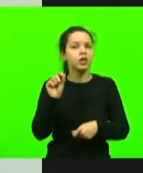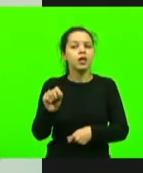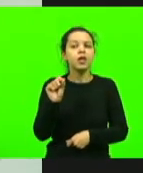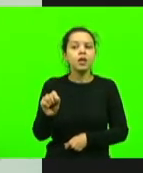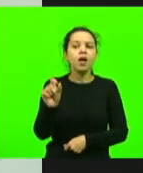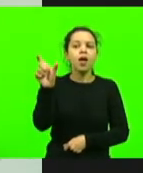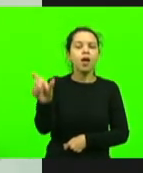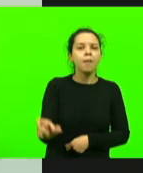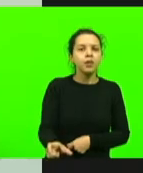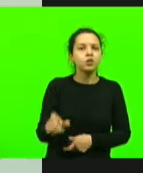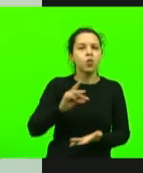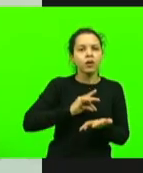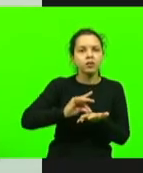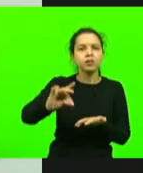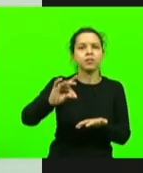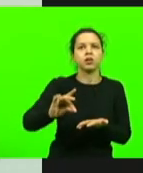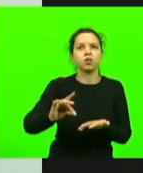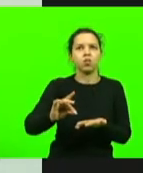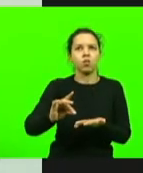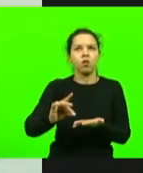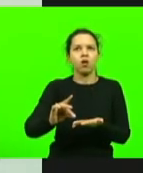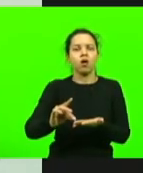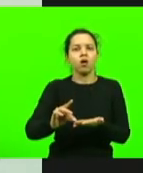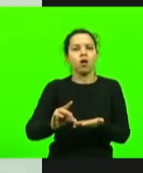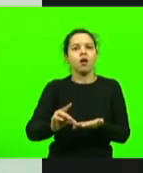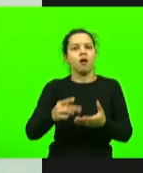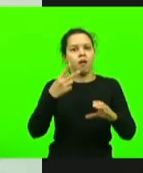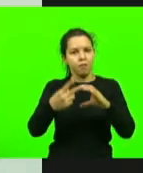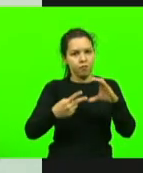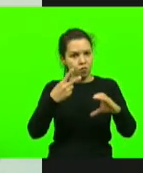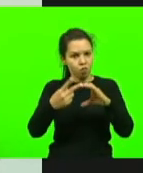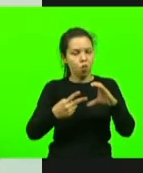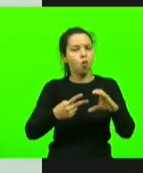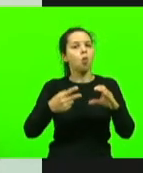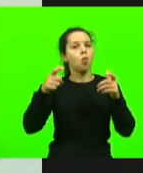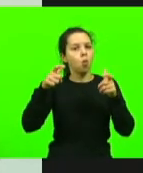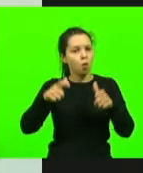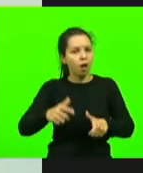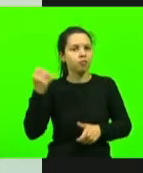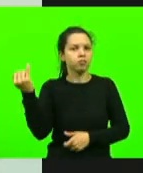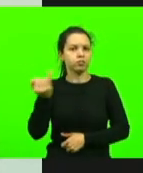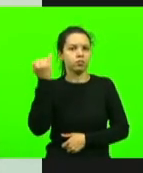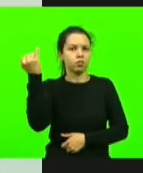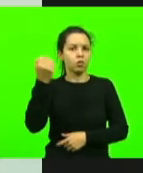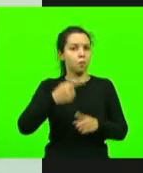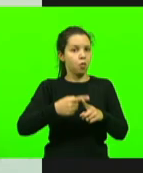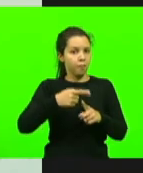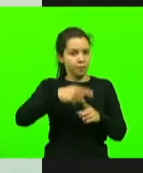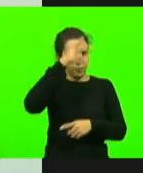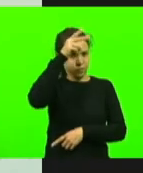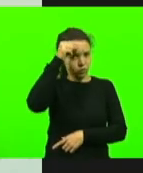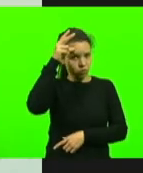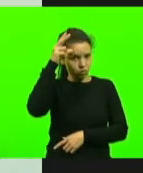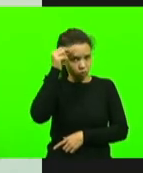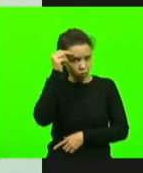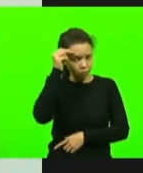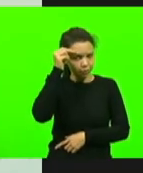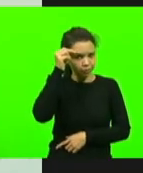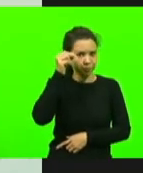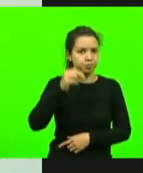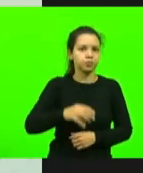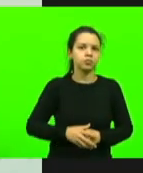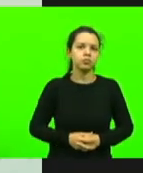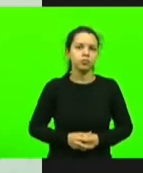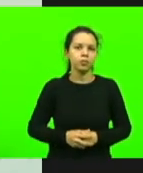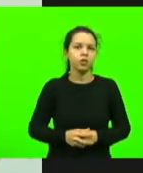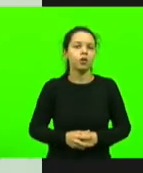inimigo as câmaras de vereadores é um espaço de luta fundamental porque a prefeitura é muito mais materializada na